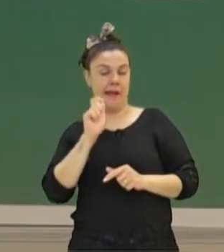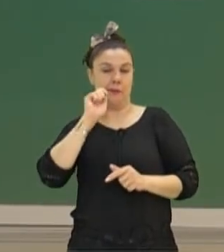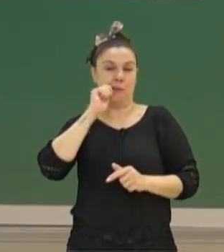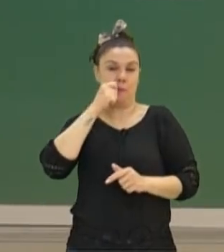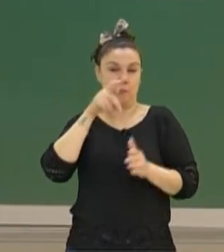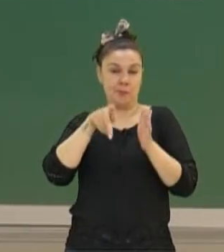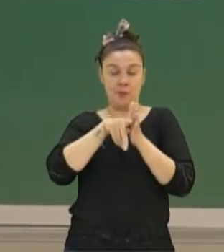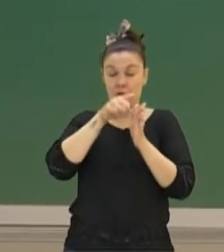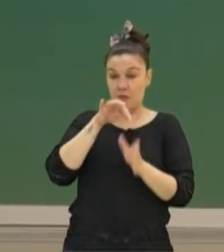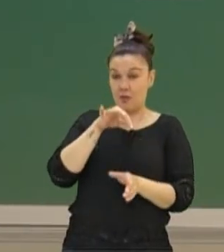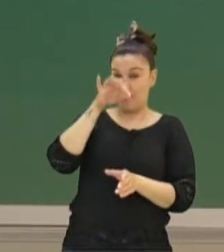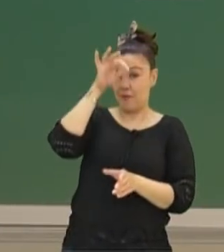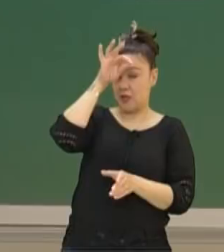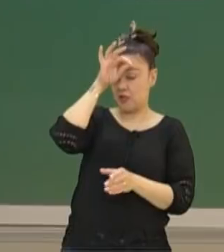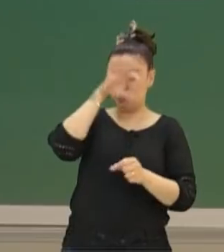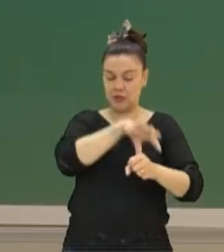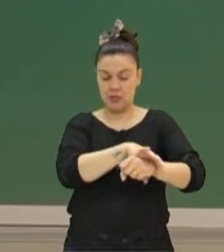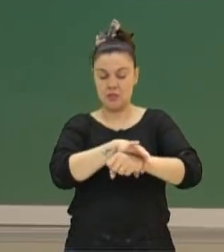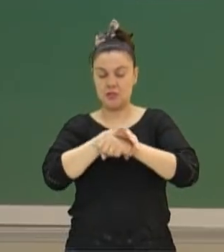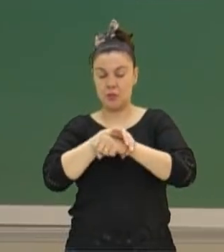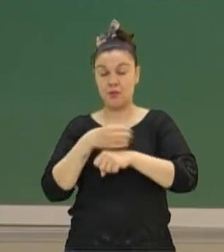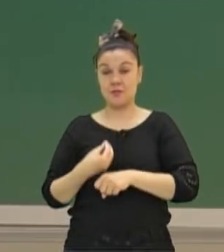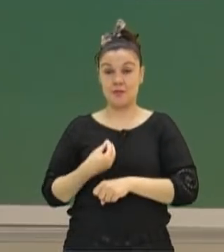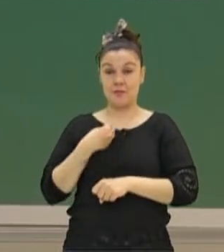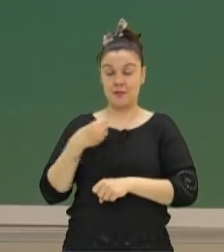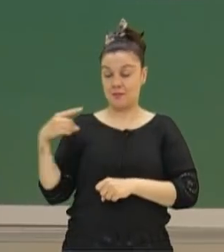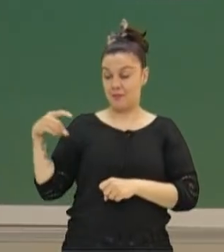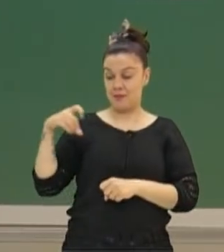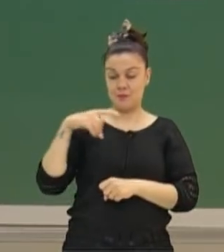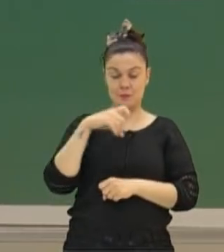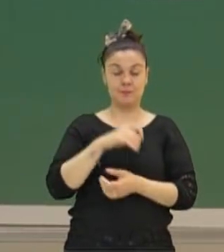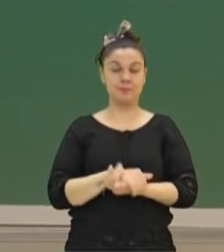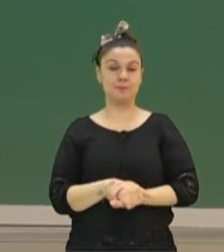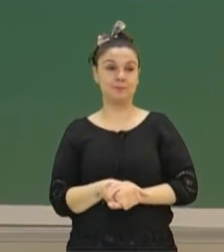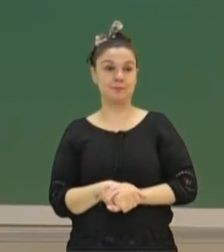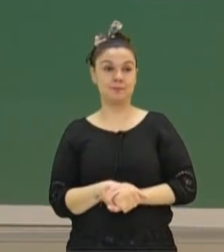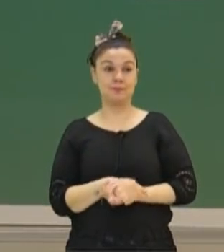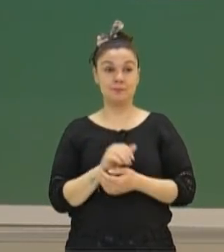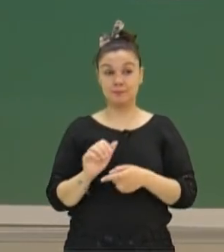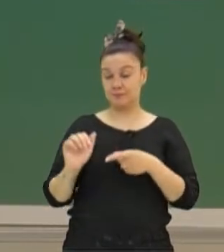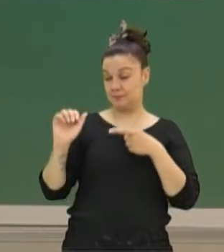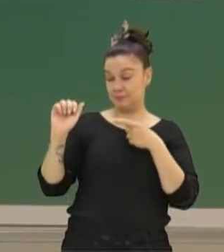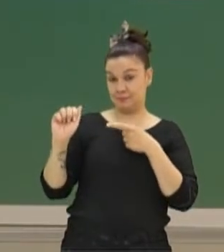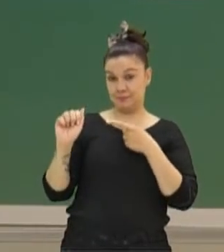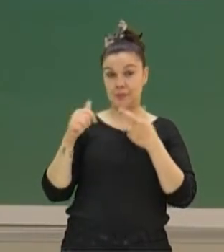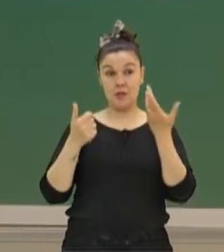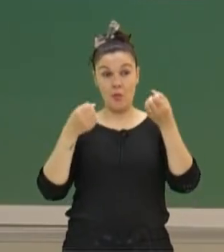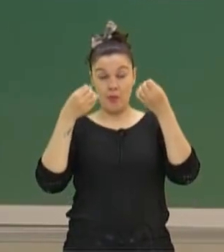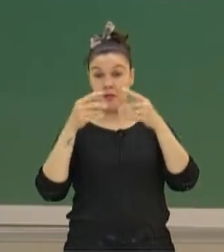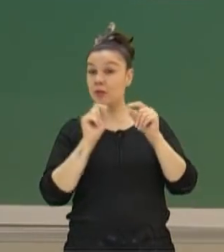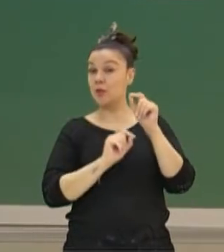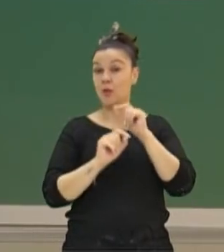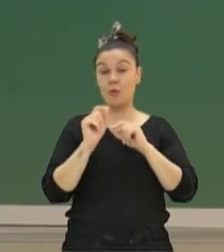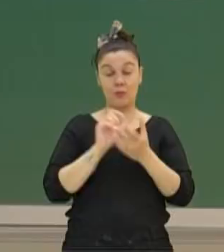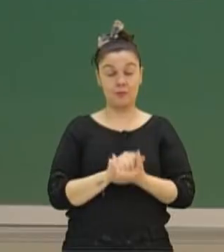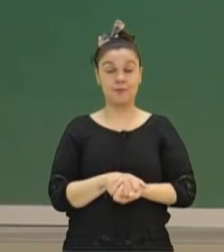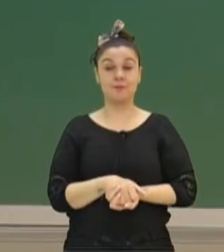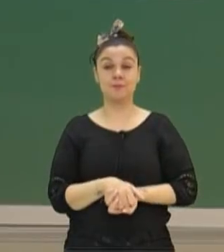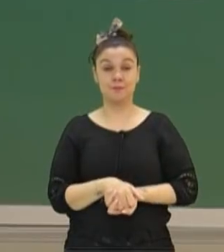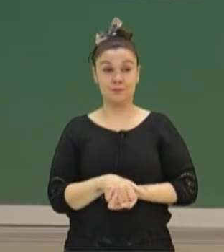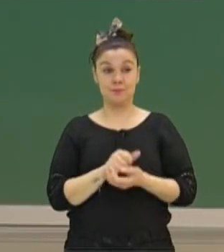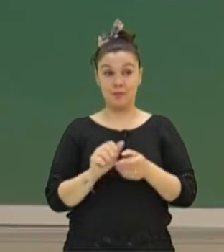vaginal, garantindo assim a sobrevivência dos espermatozoides. Então essa descrição está falando de